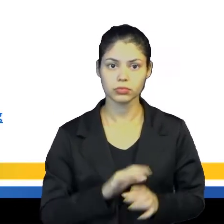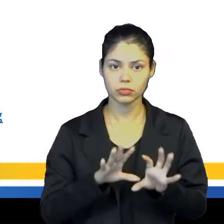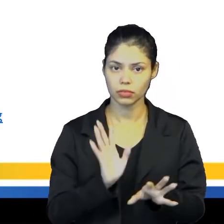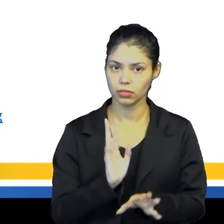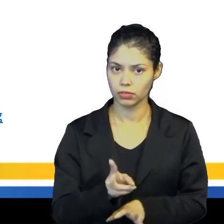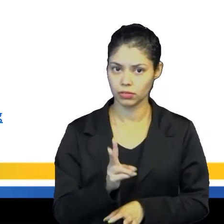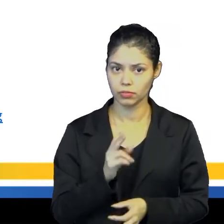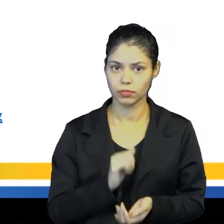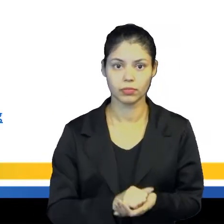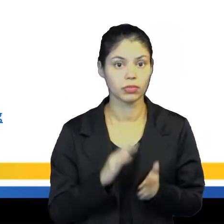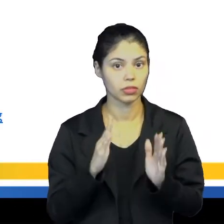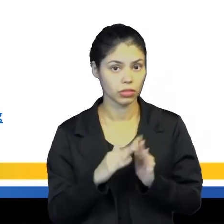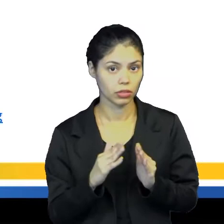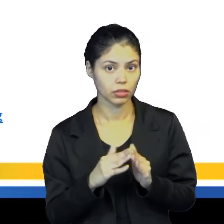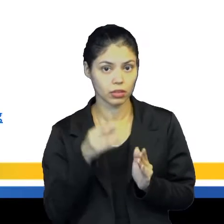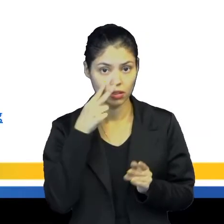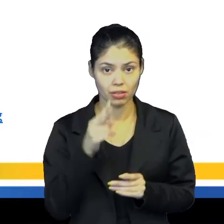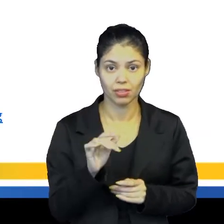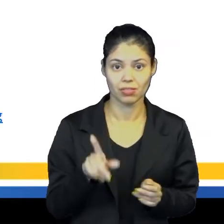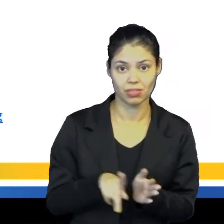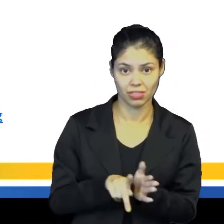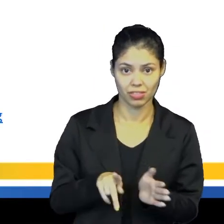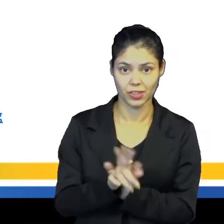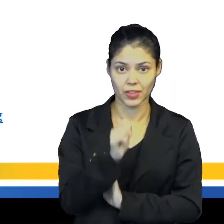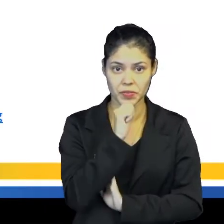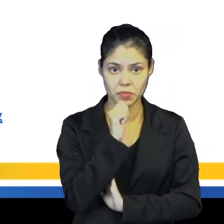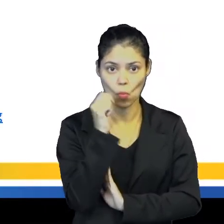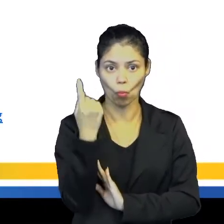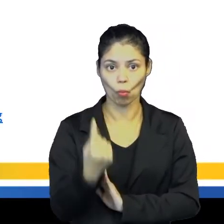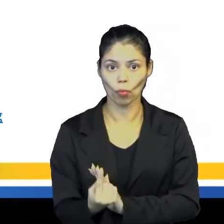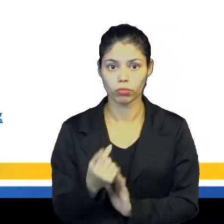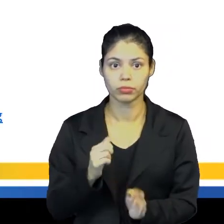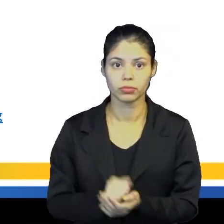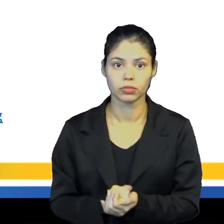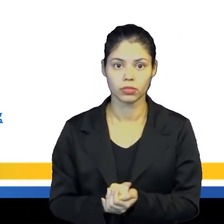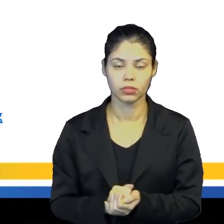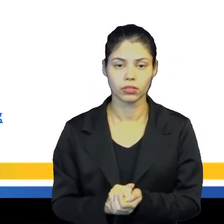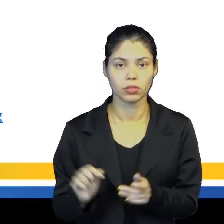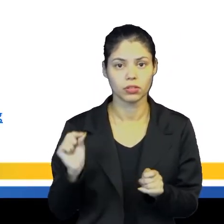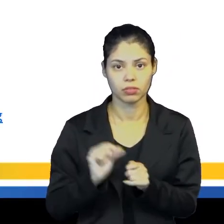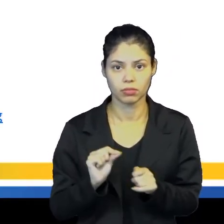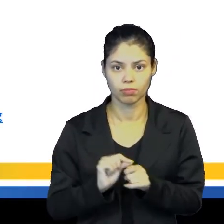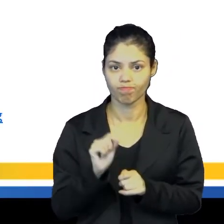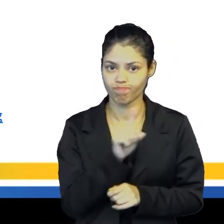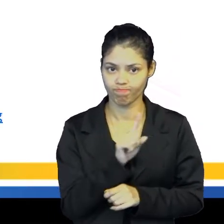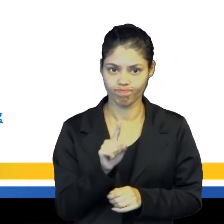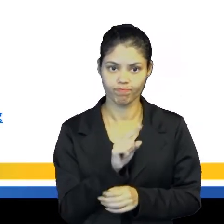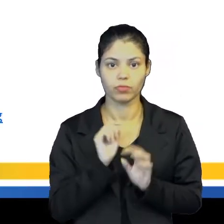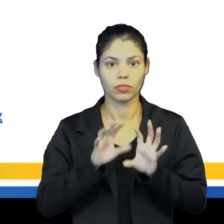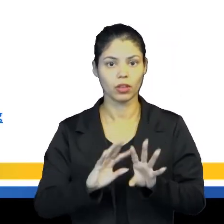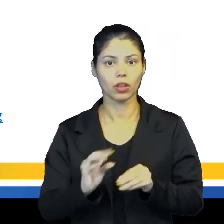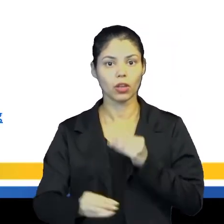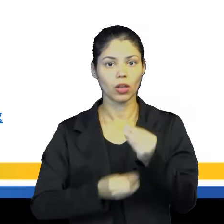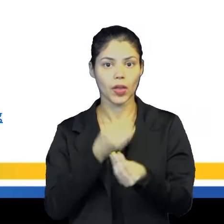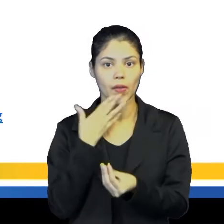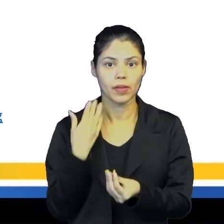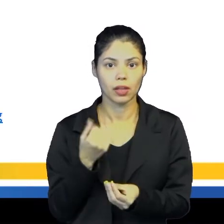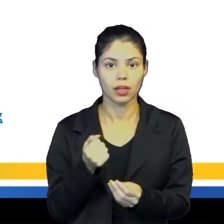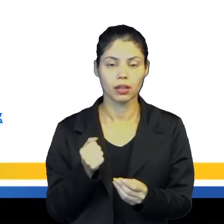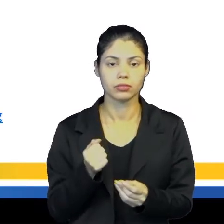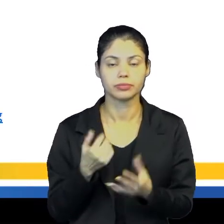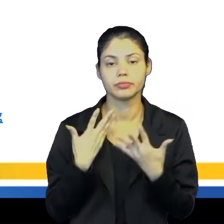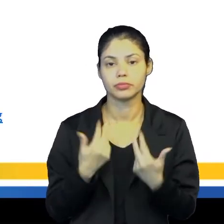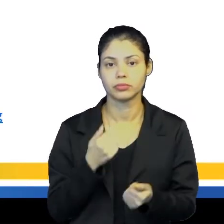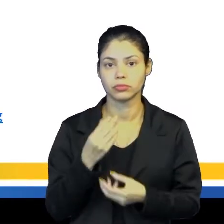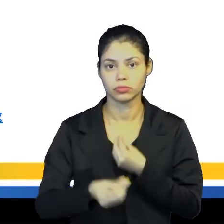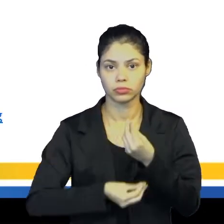assim mesmo. Já em casa, vi que ela era muito magrinha e desisti do preparo. Assim, preferia